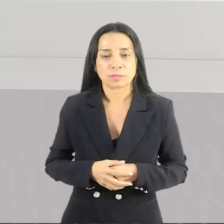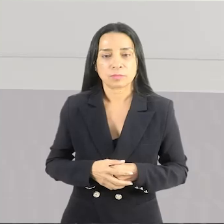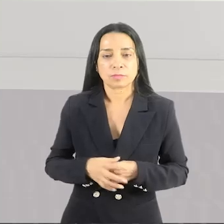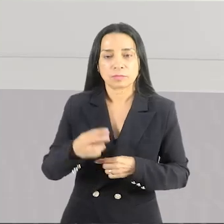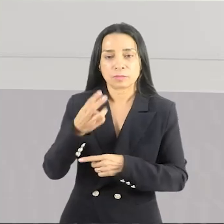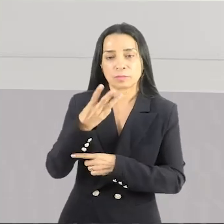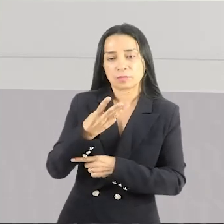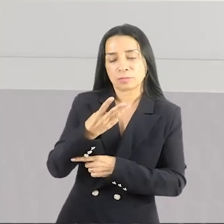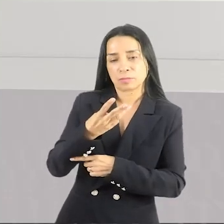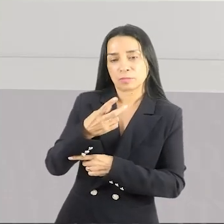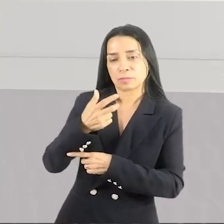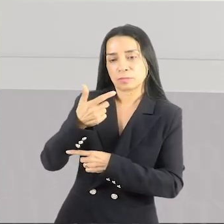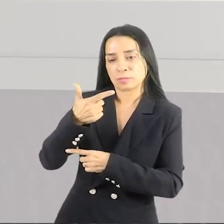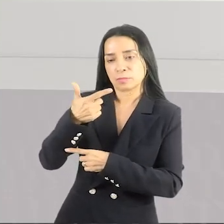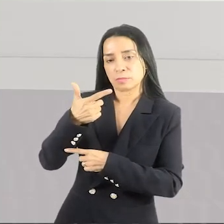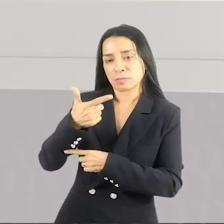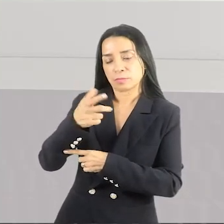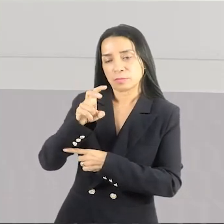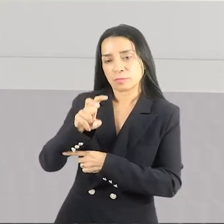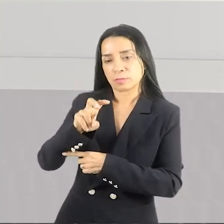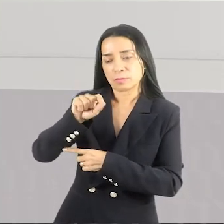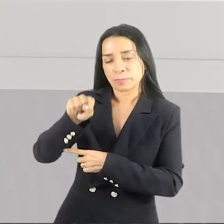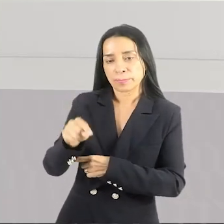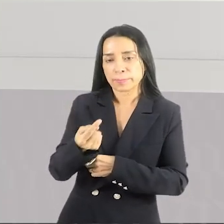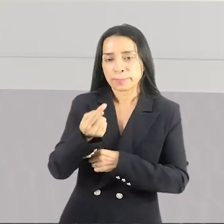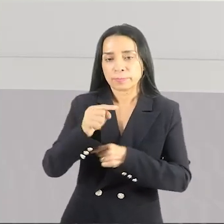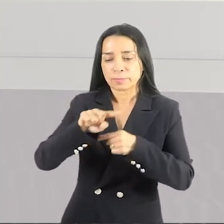dividido por 100.